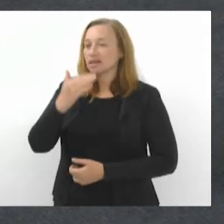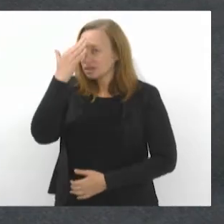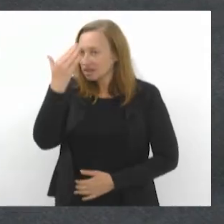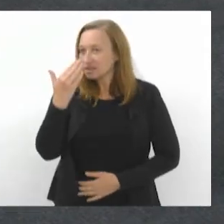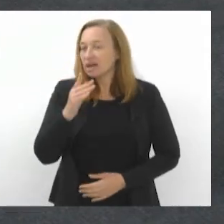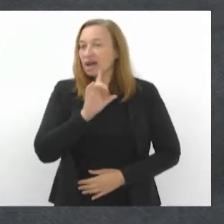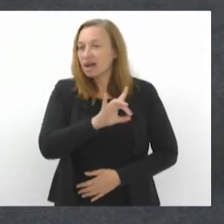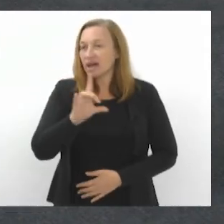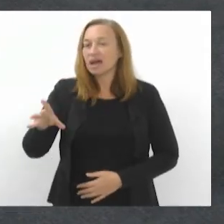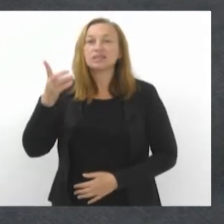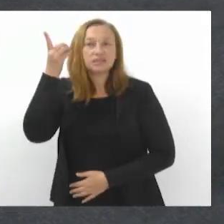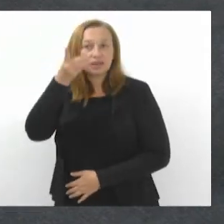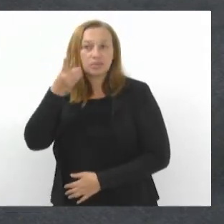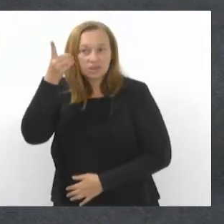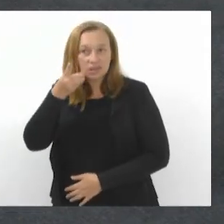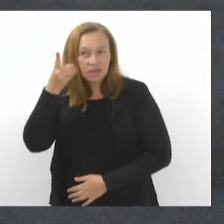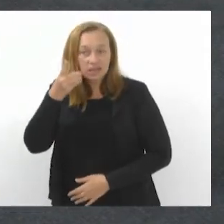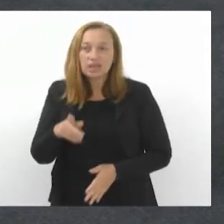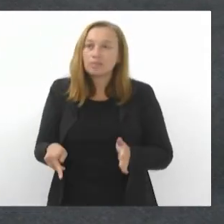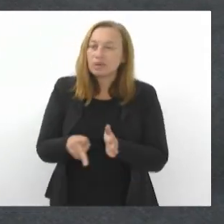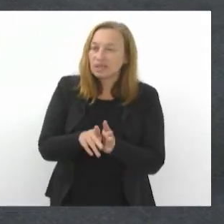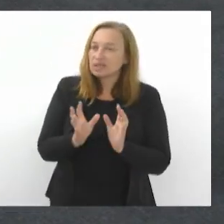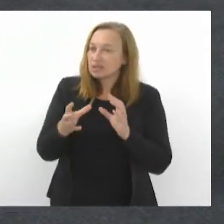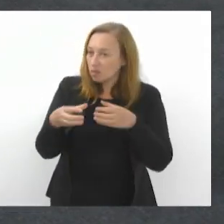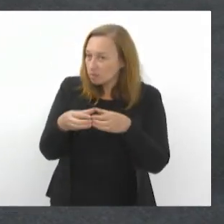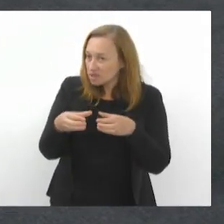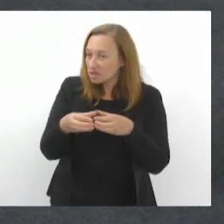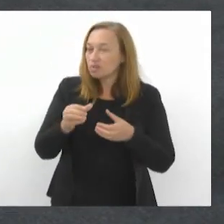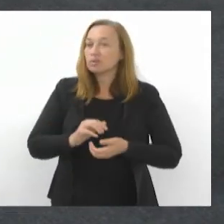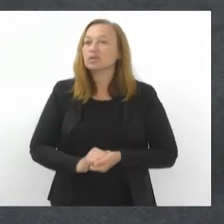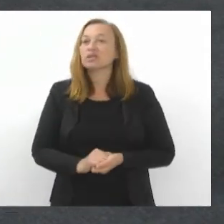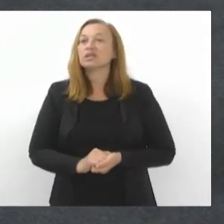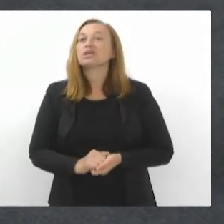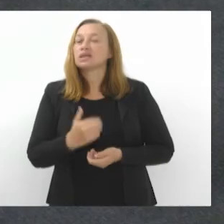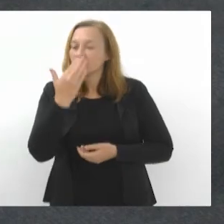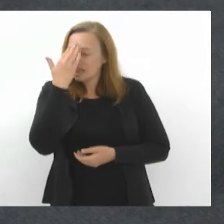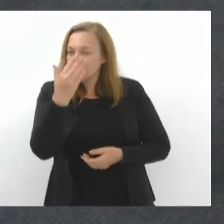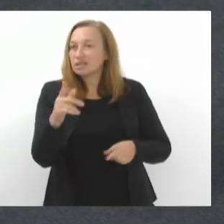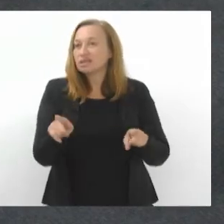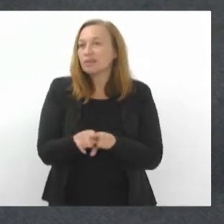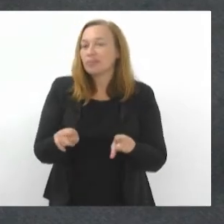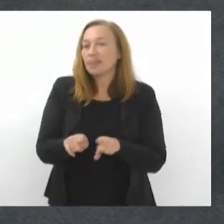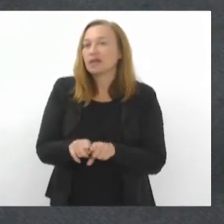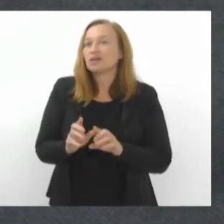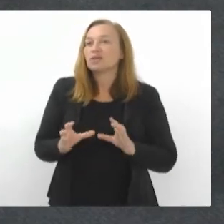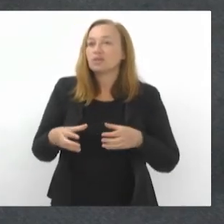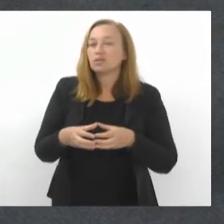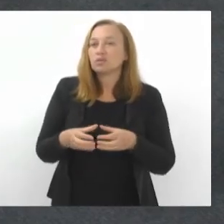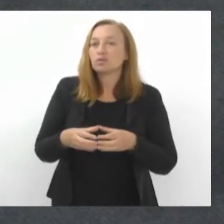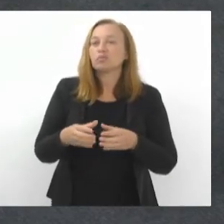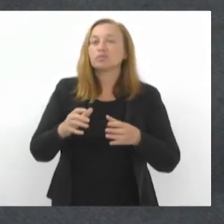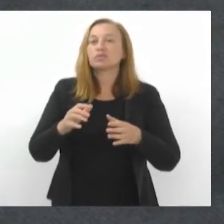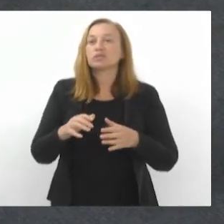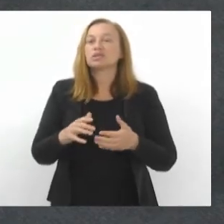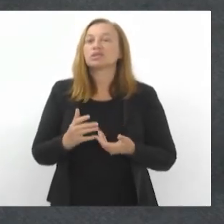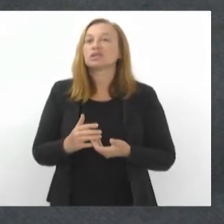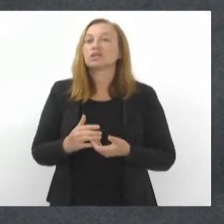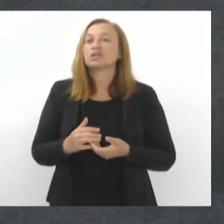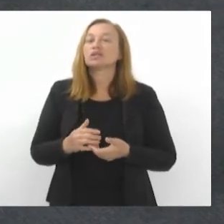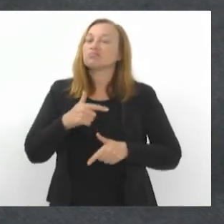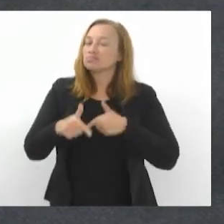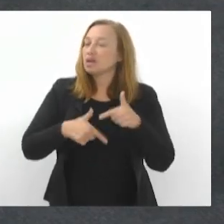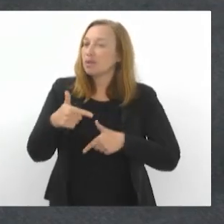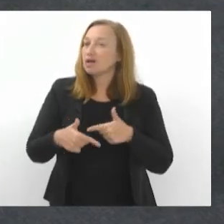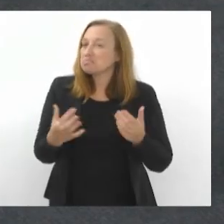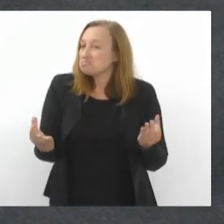cada deputada e cada deputado que faz parte desta comissão e agradecer também a equipe da comissão que tem feito um